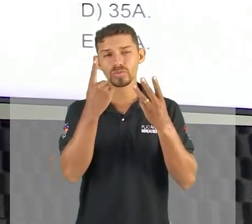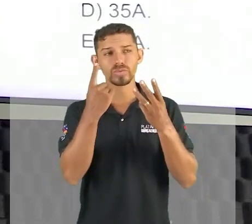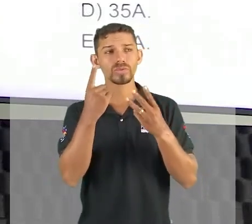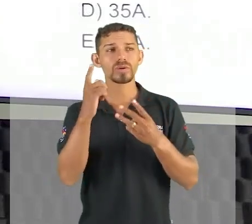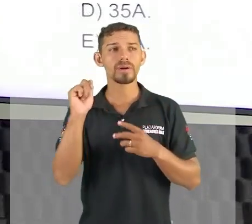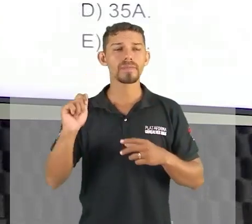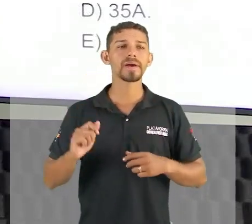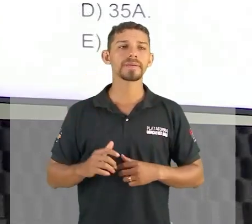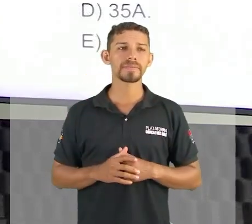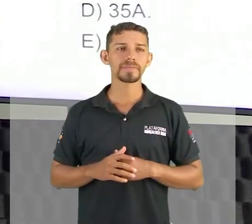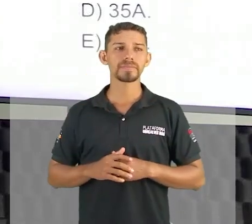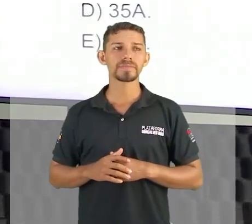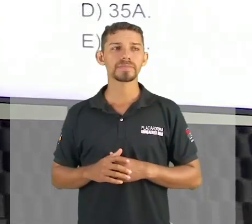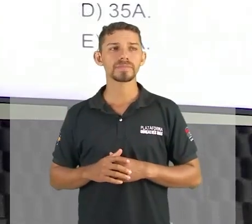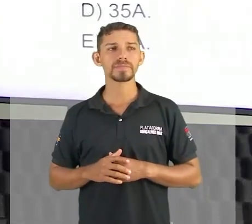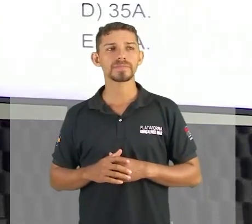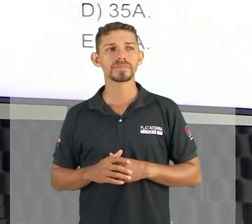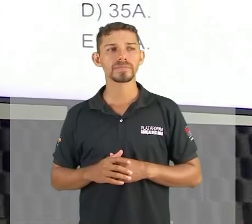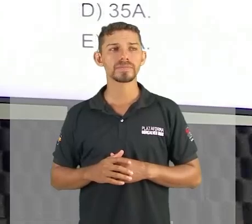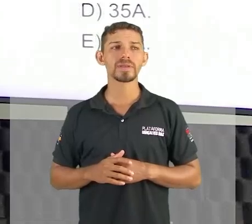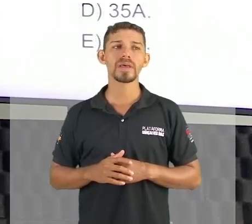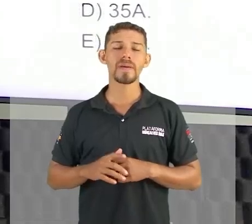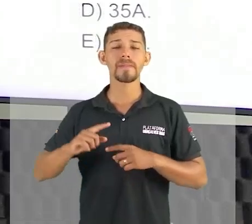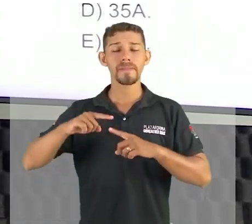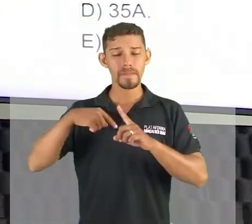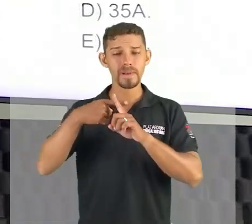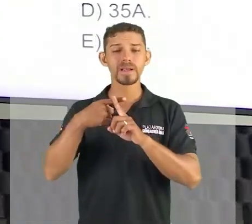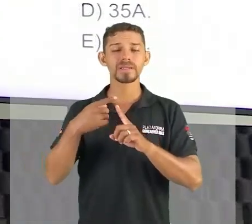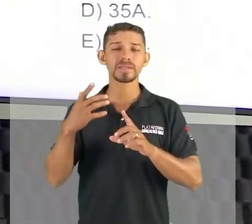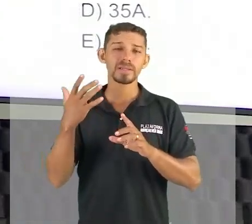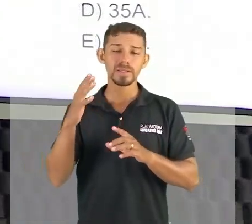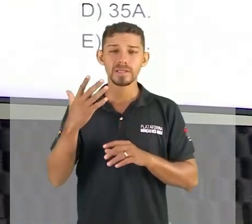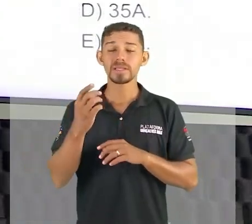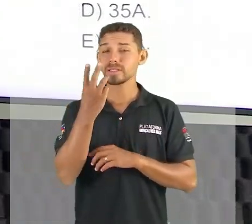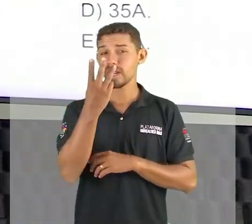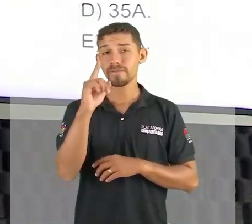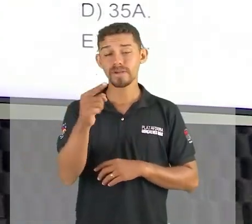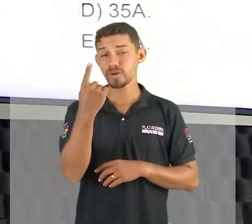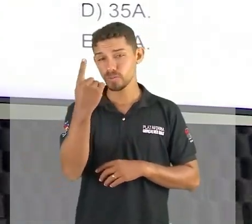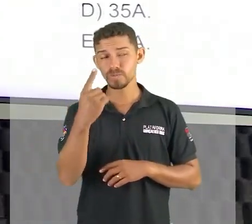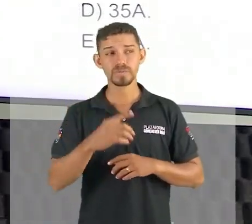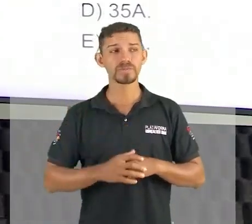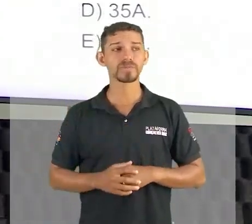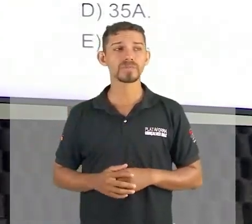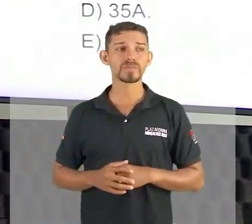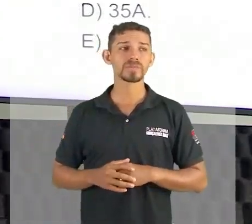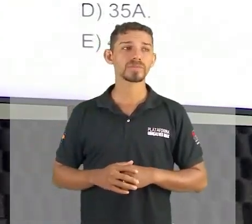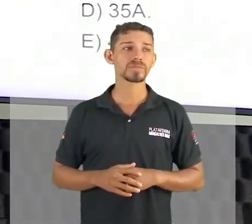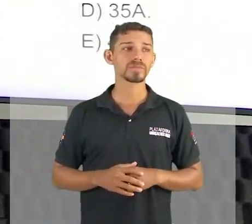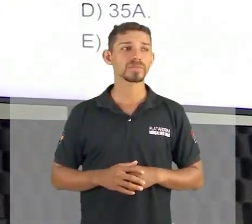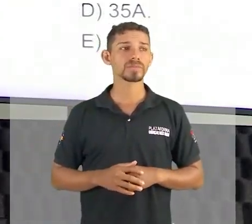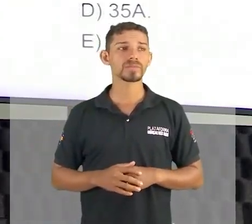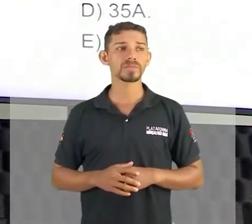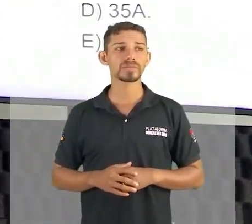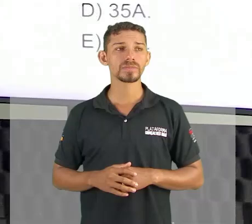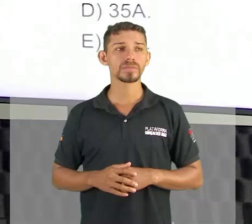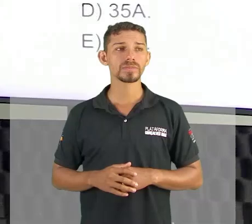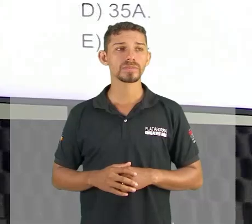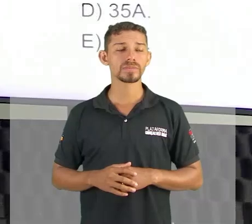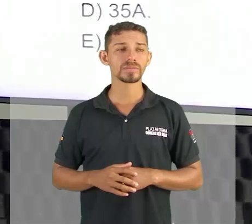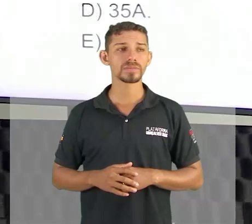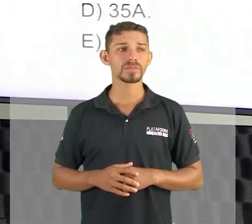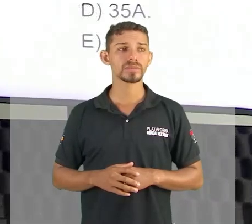3,1 então eu tenho mais essa tolerância de 3,1 Então essa corrente